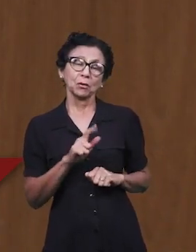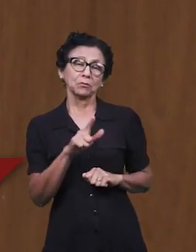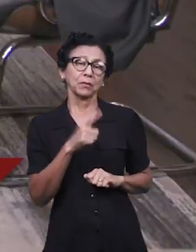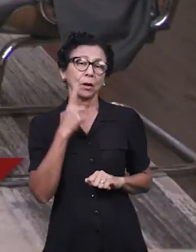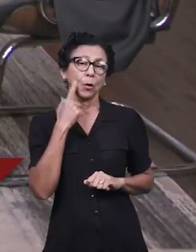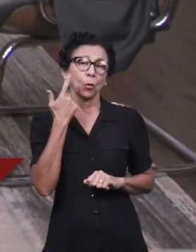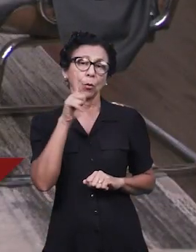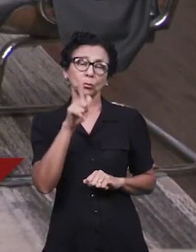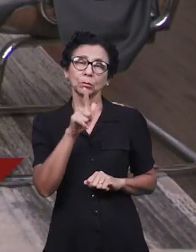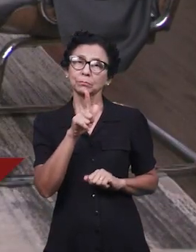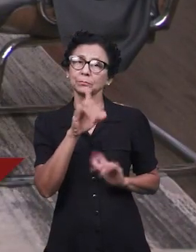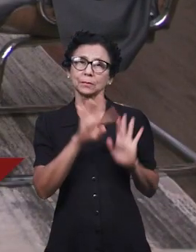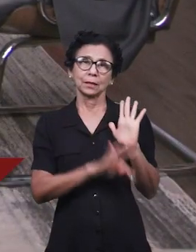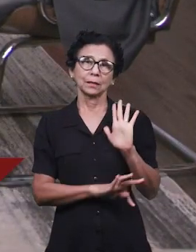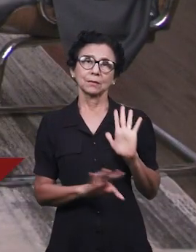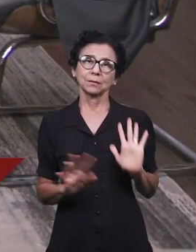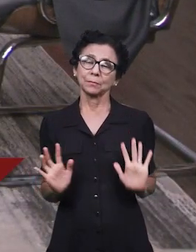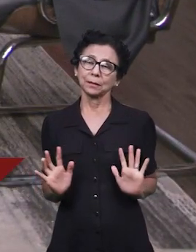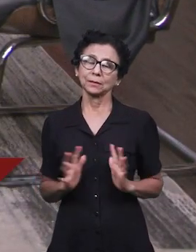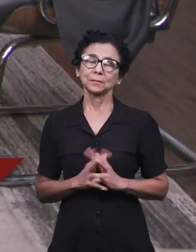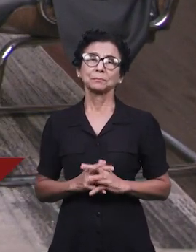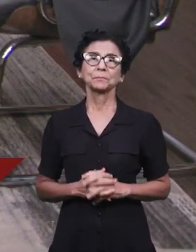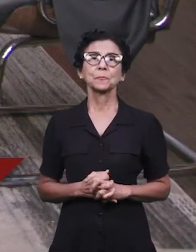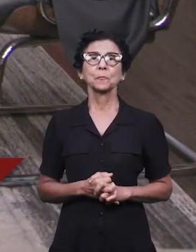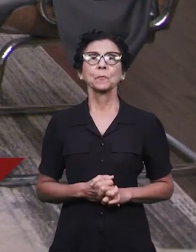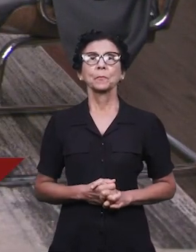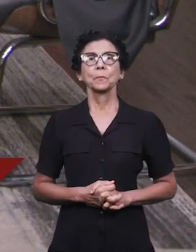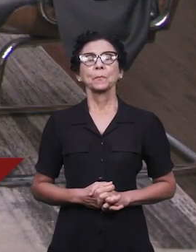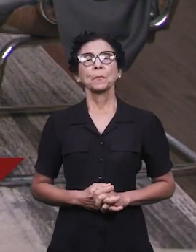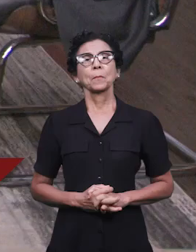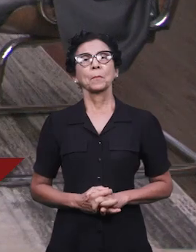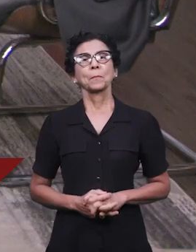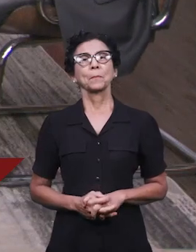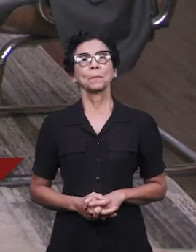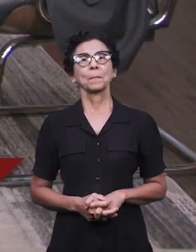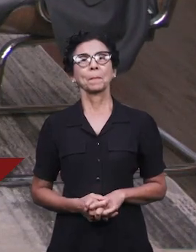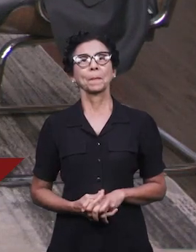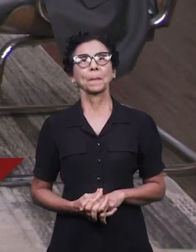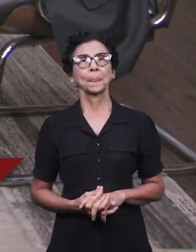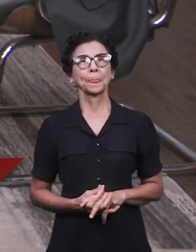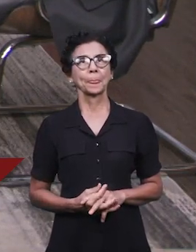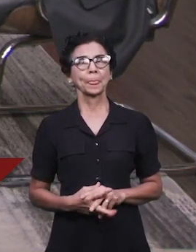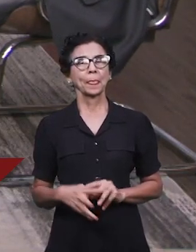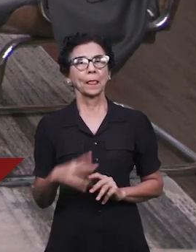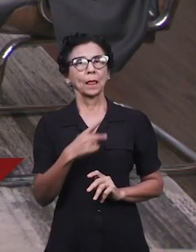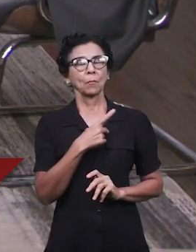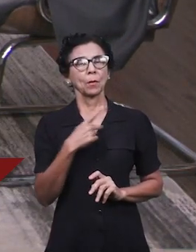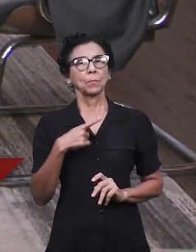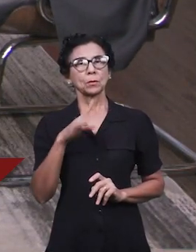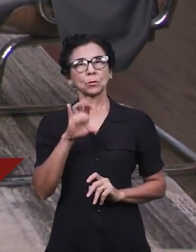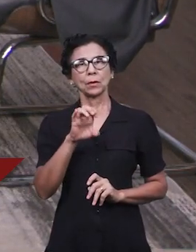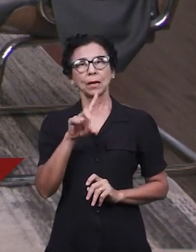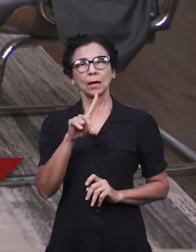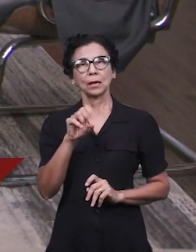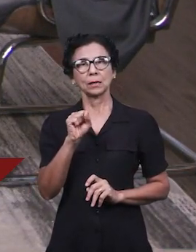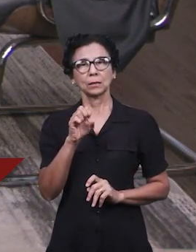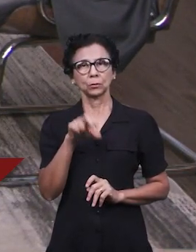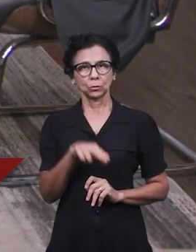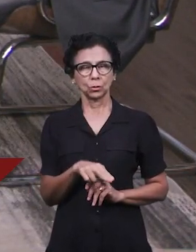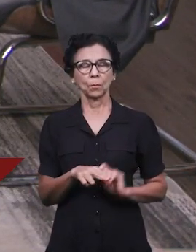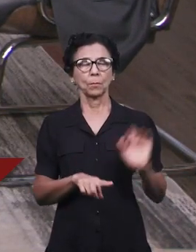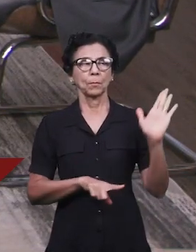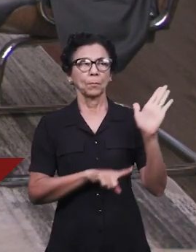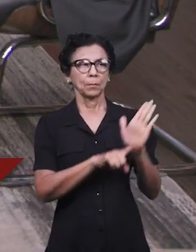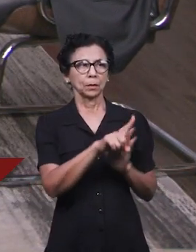Bom, eu vou trazer aqui uma pergunta para o pastor Edson Ian, porque há um aspecto extremamente interessante em toda a Bíblia